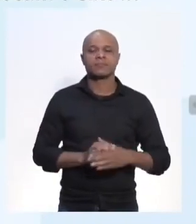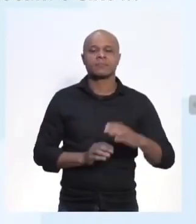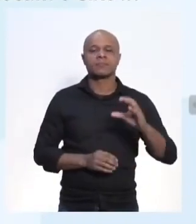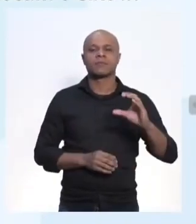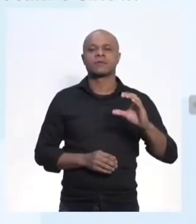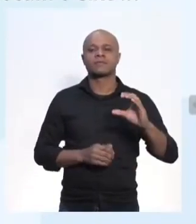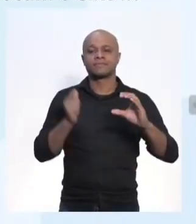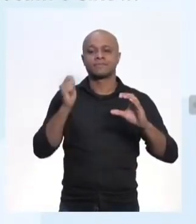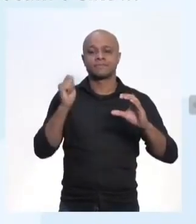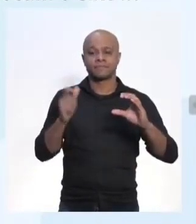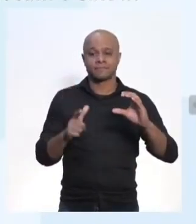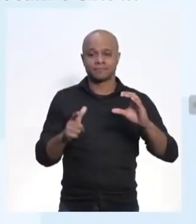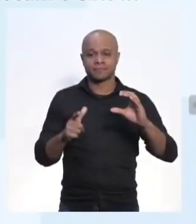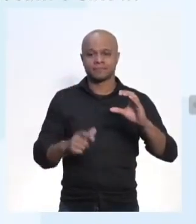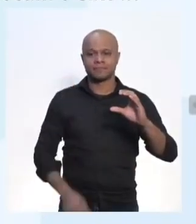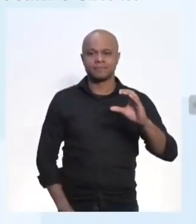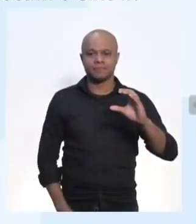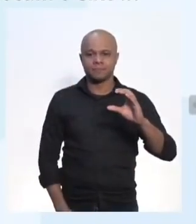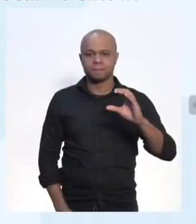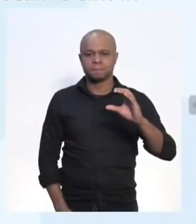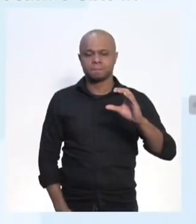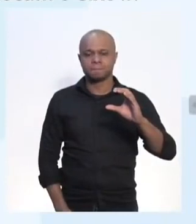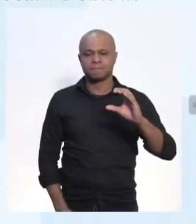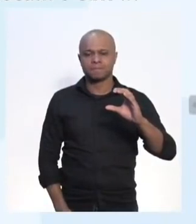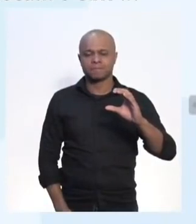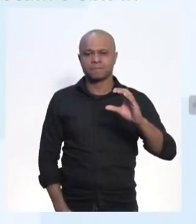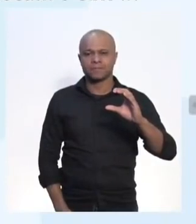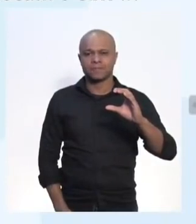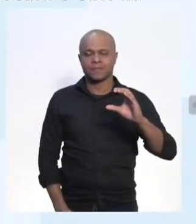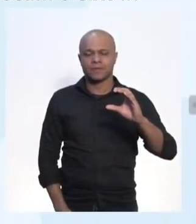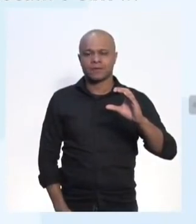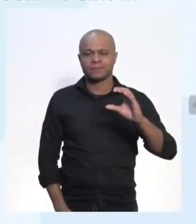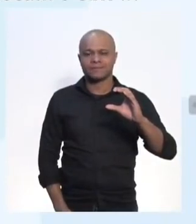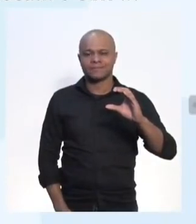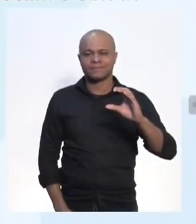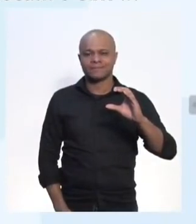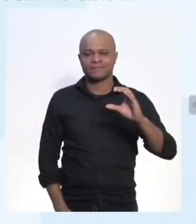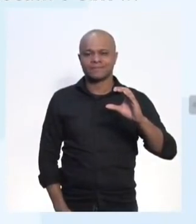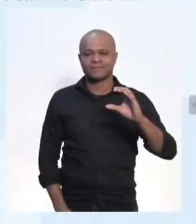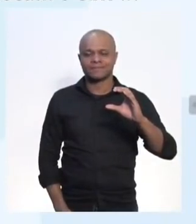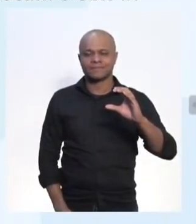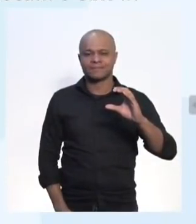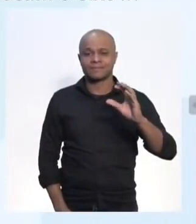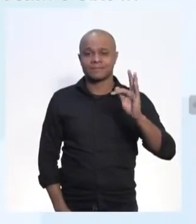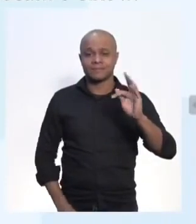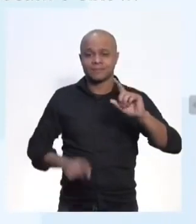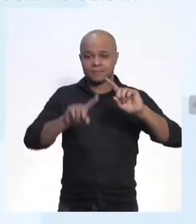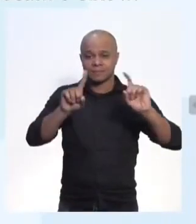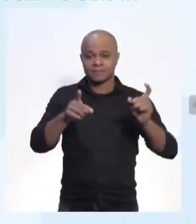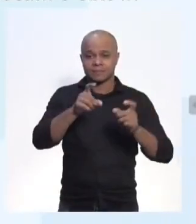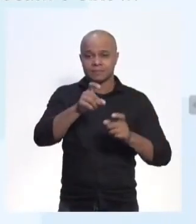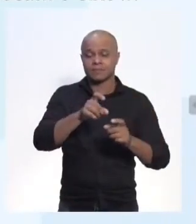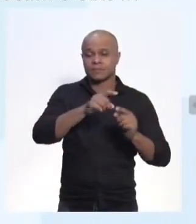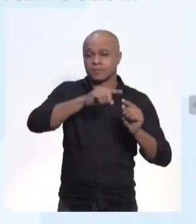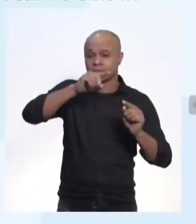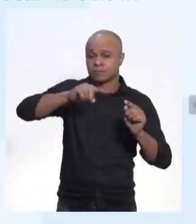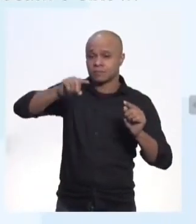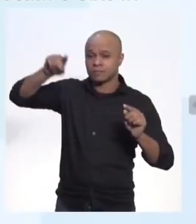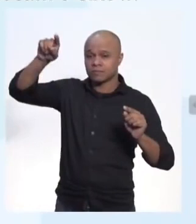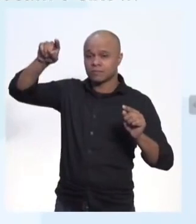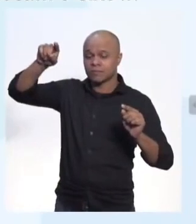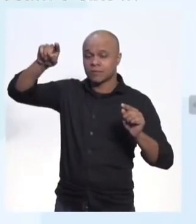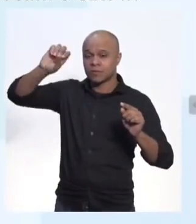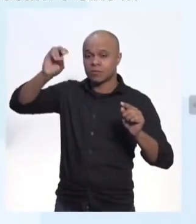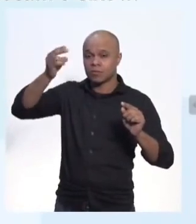em azul, que é a f de x. E eu já falei isso nessa aula de hoje. Quero ver se você realmente guardou. Ela é uma função crescente ou